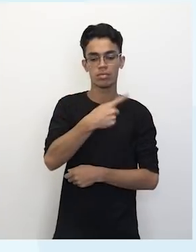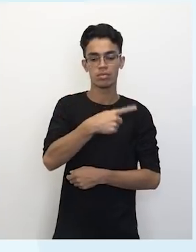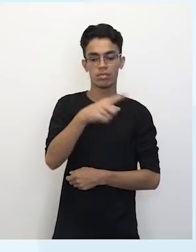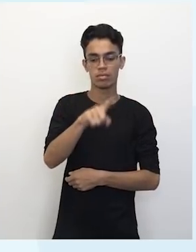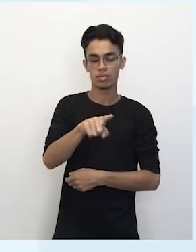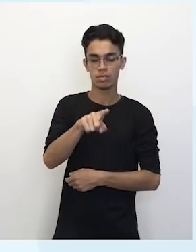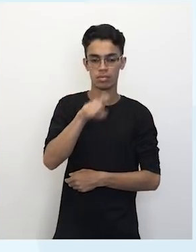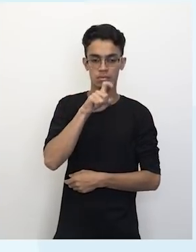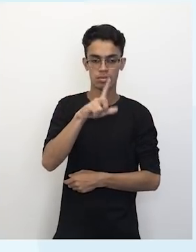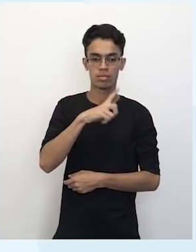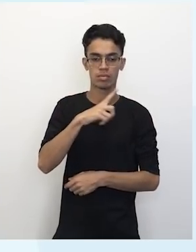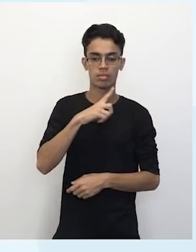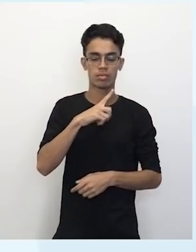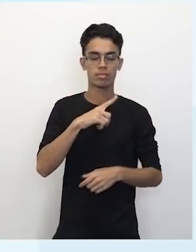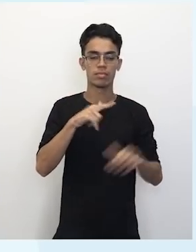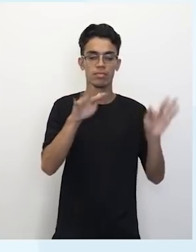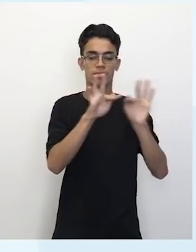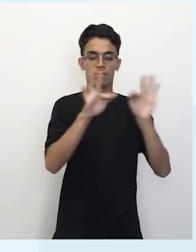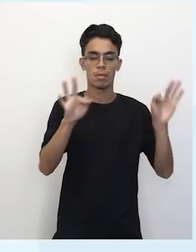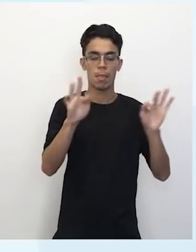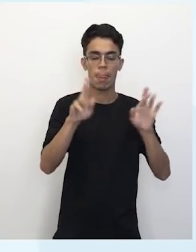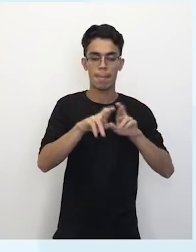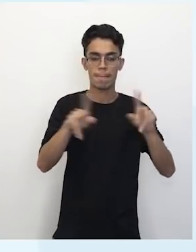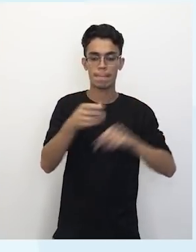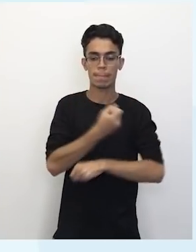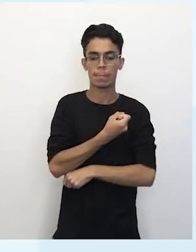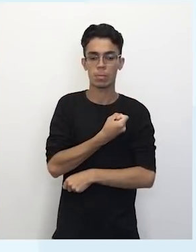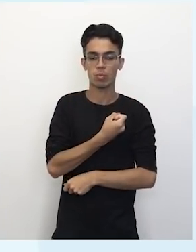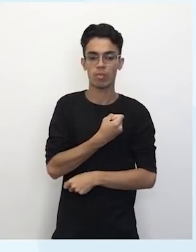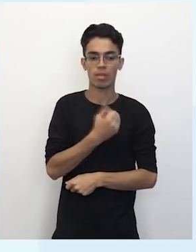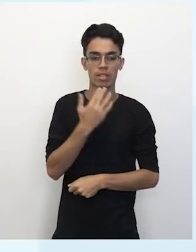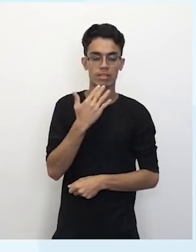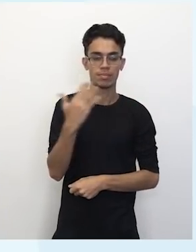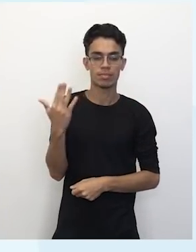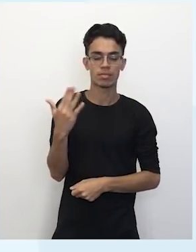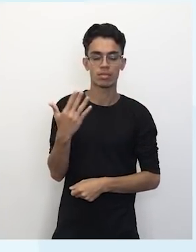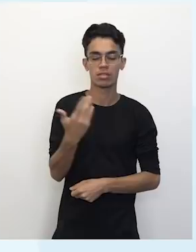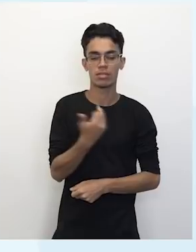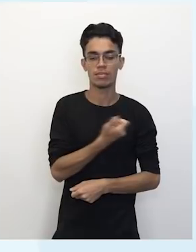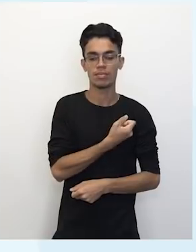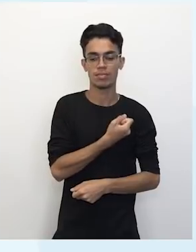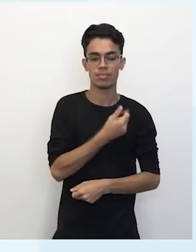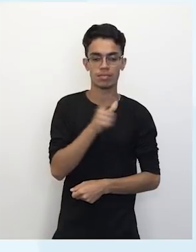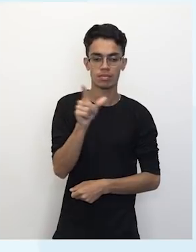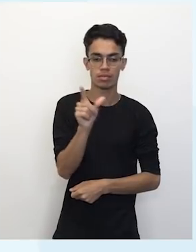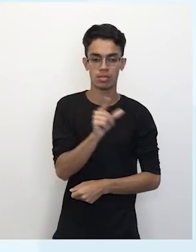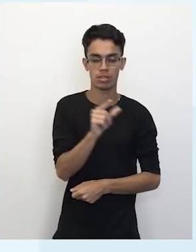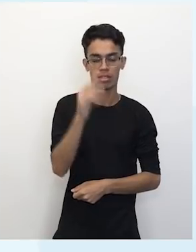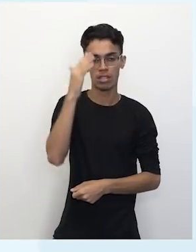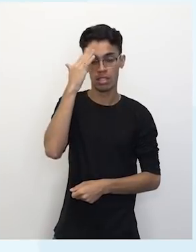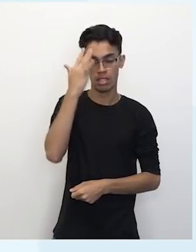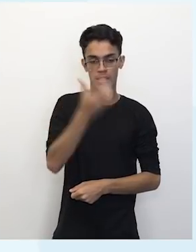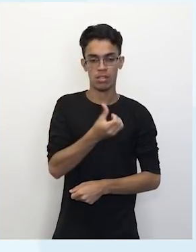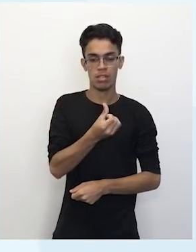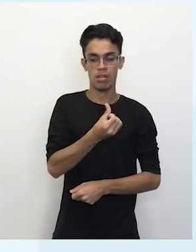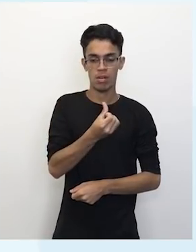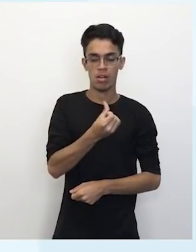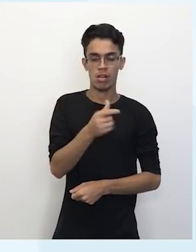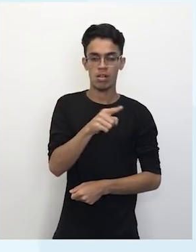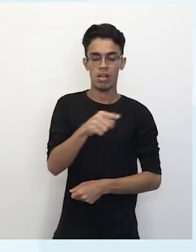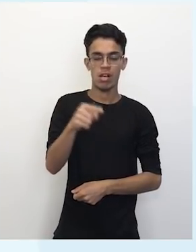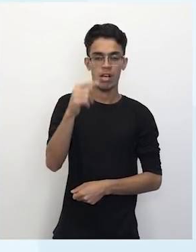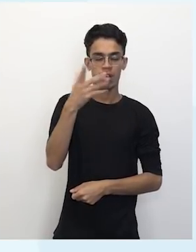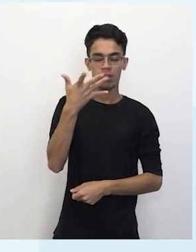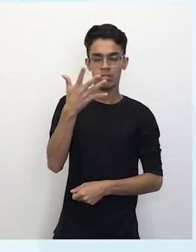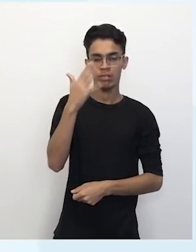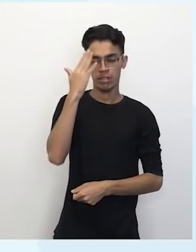tem frações com denominadores diferentes, né? O melhor número para ficar aqui embaixo, a gente sabe, é o 6, né? Quem achou o